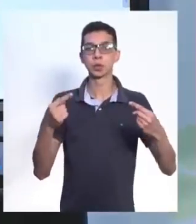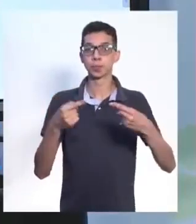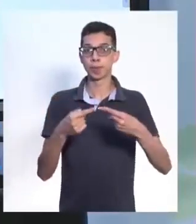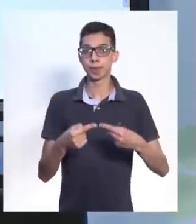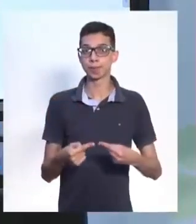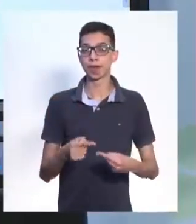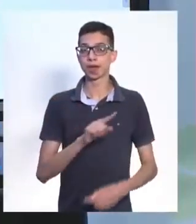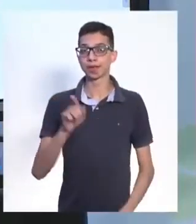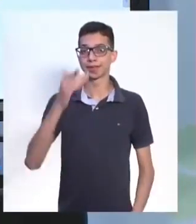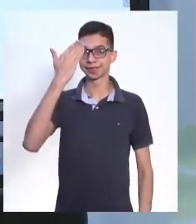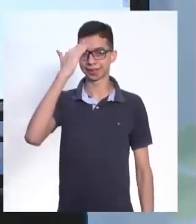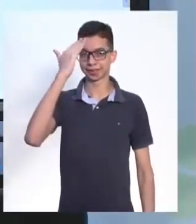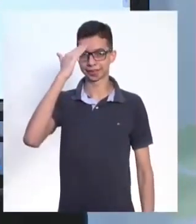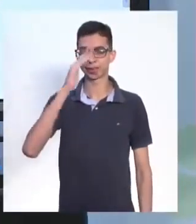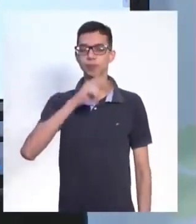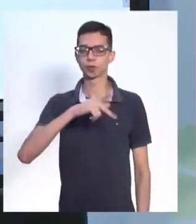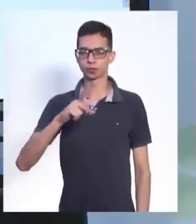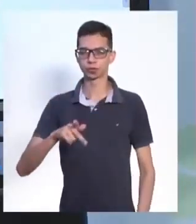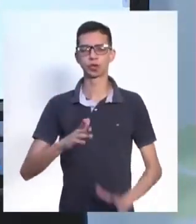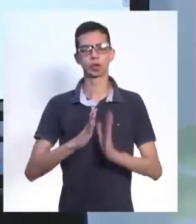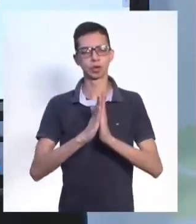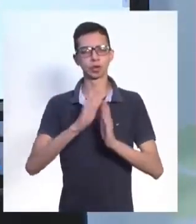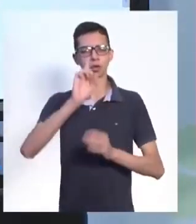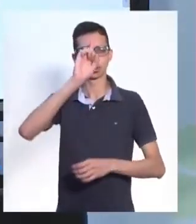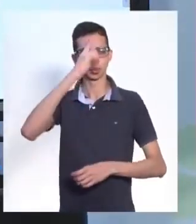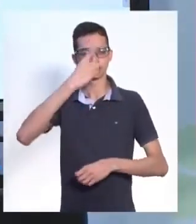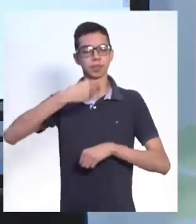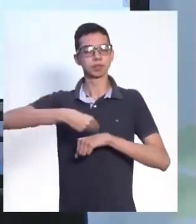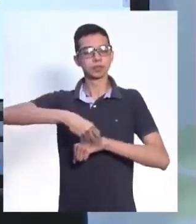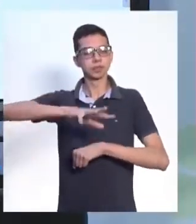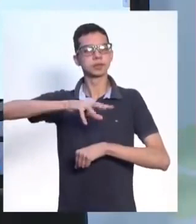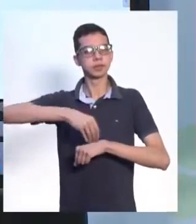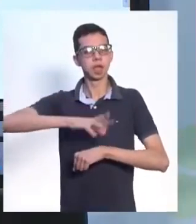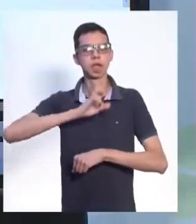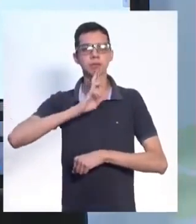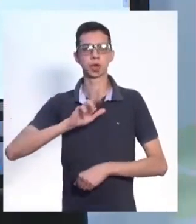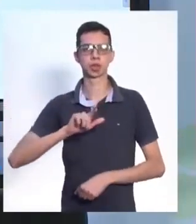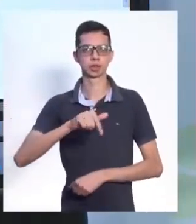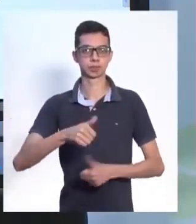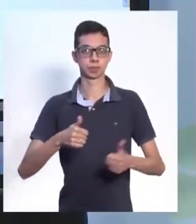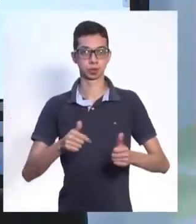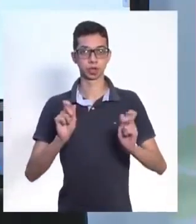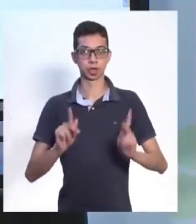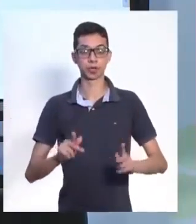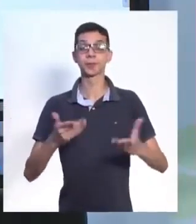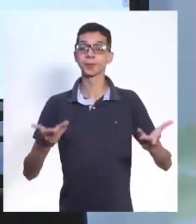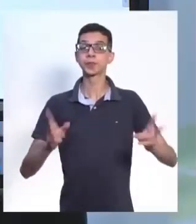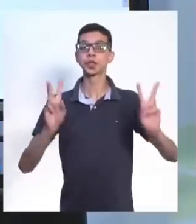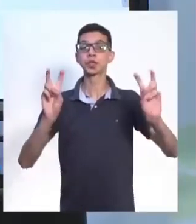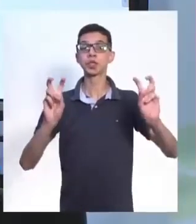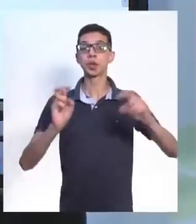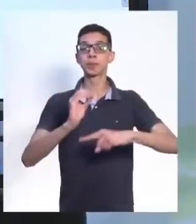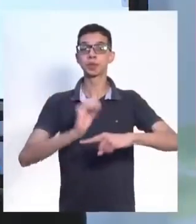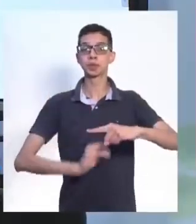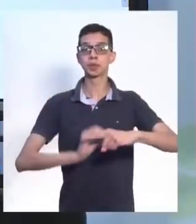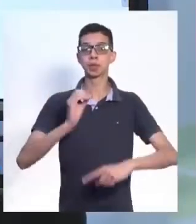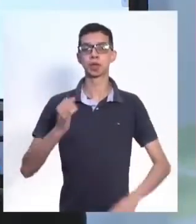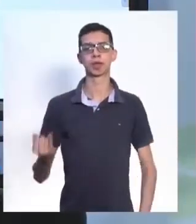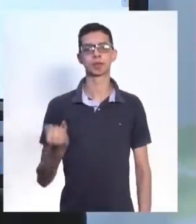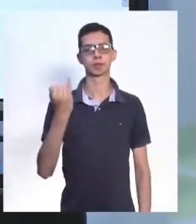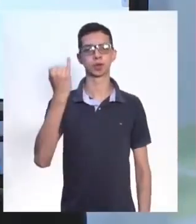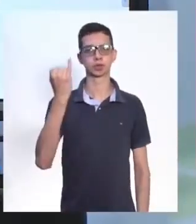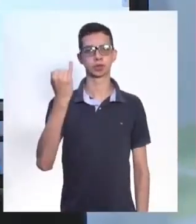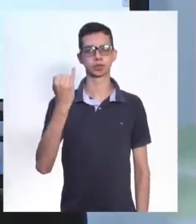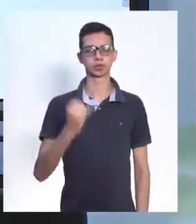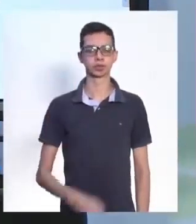para os professores tirarem a dúvida com vocês posteriormente, né? Então, a questão da fração, ela é muito importante. Eu vou